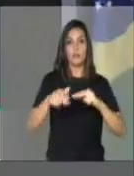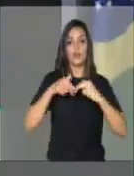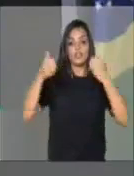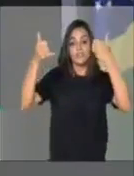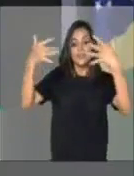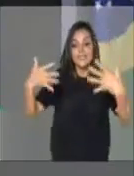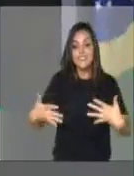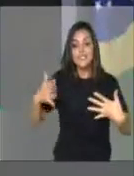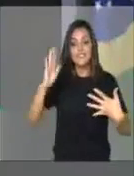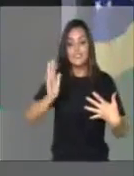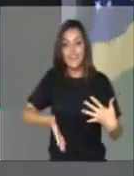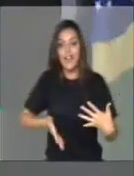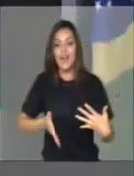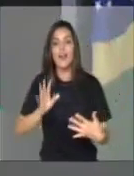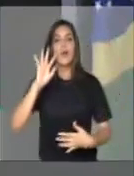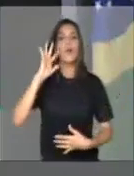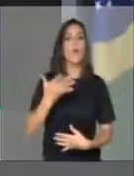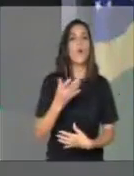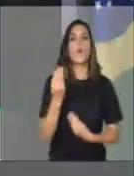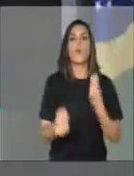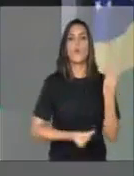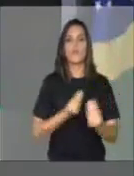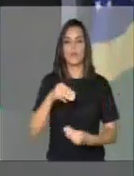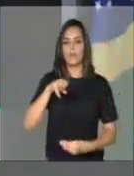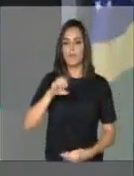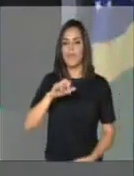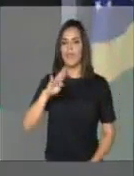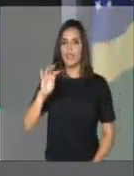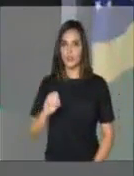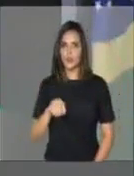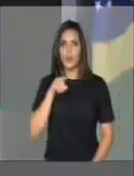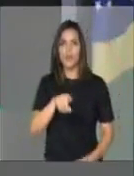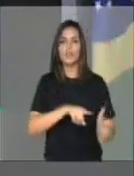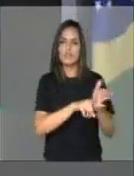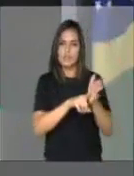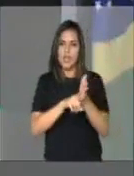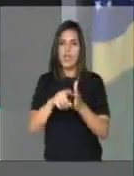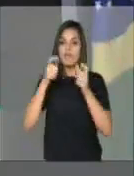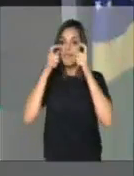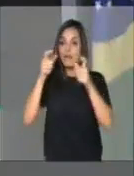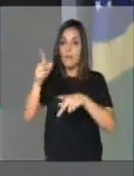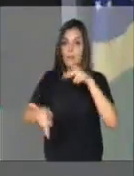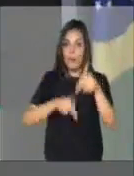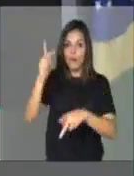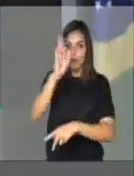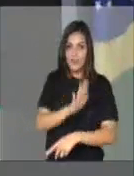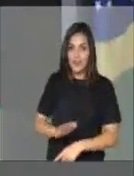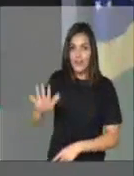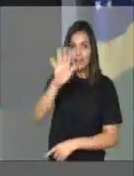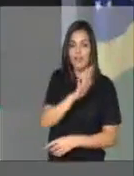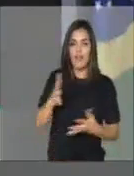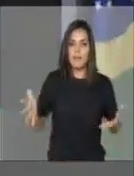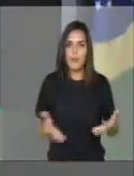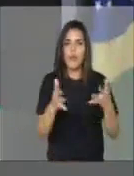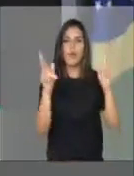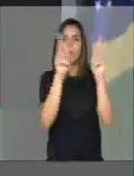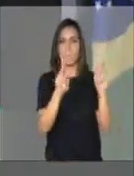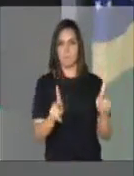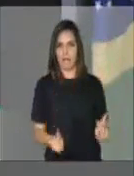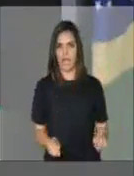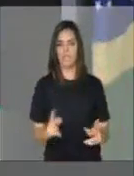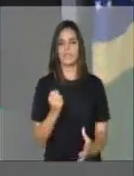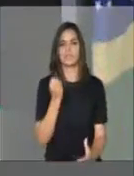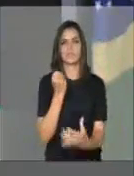do exposto, conclui-se, quanto ao método da proposição examinada para o interesse nacional, sobretudo na promoção da paz e